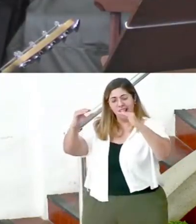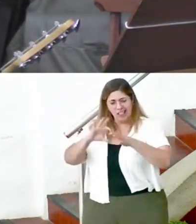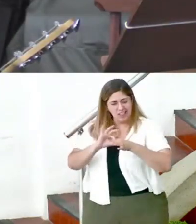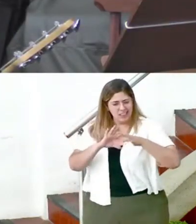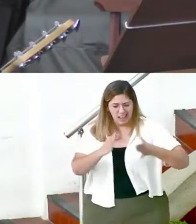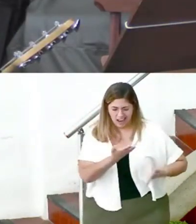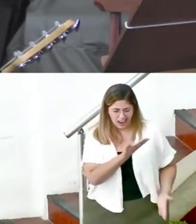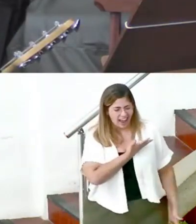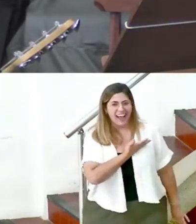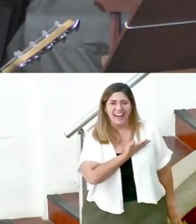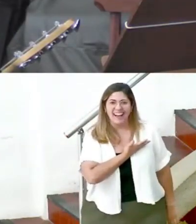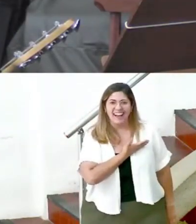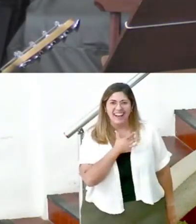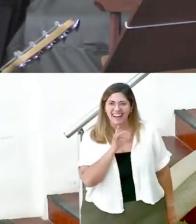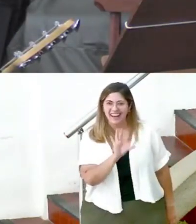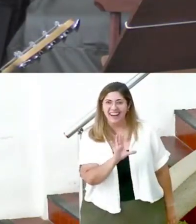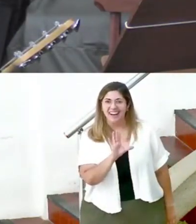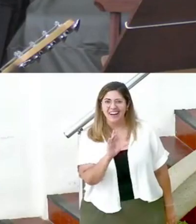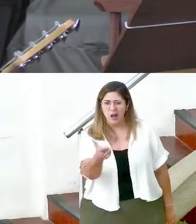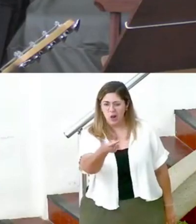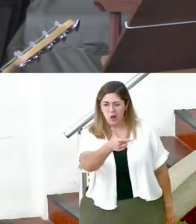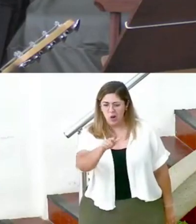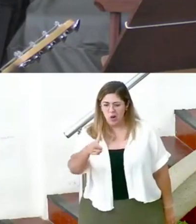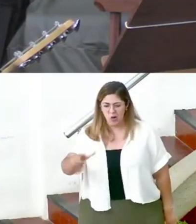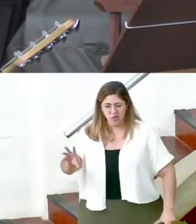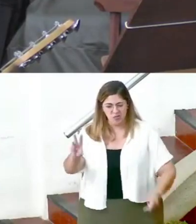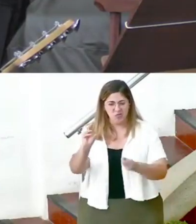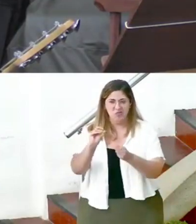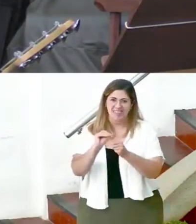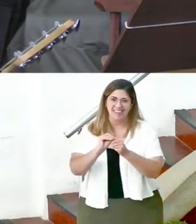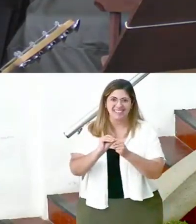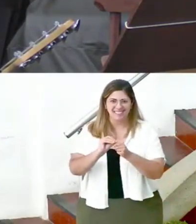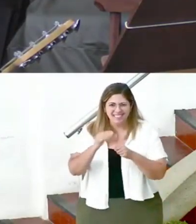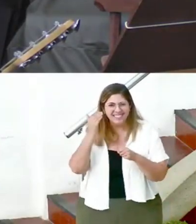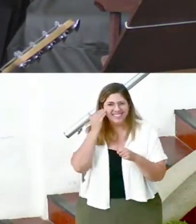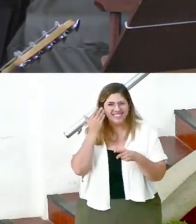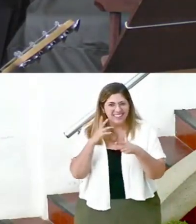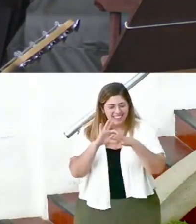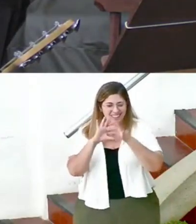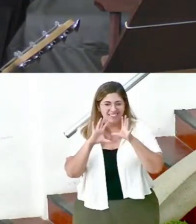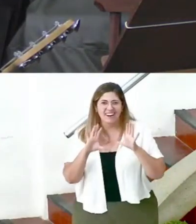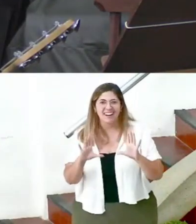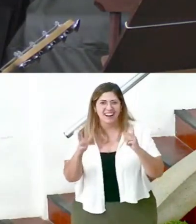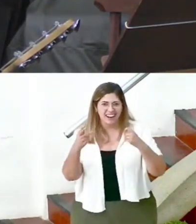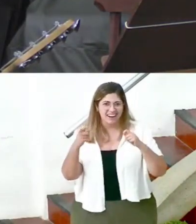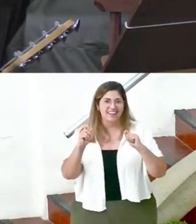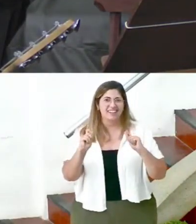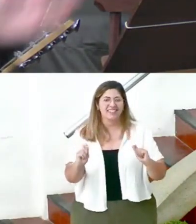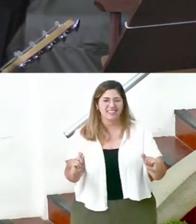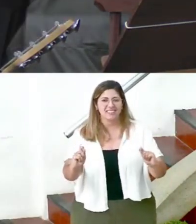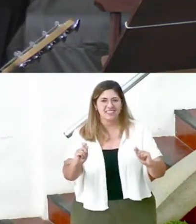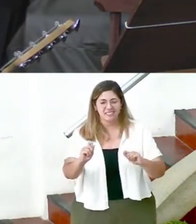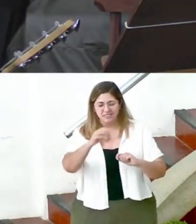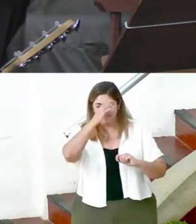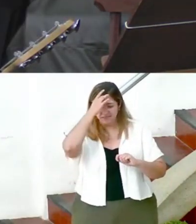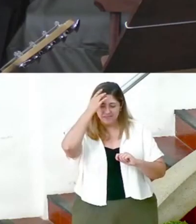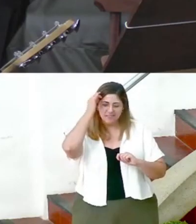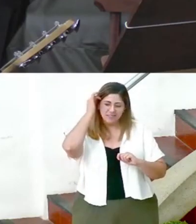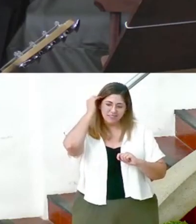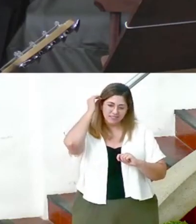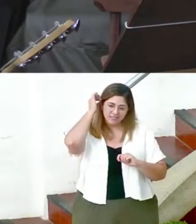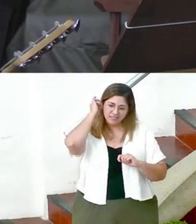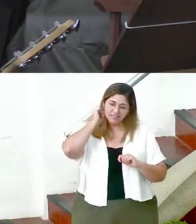agora já não era mais ele vencendo a guerra, eram os outros. E toda, claro, a estrutura de Roosevelt nos Estados Unidos,